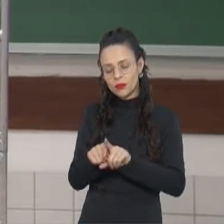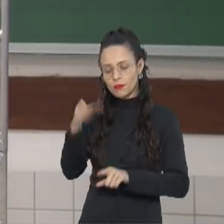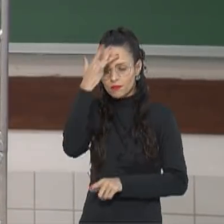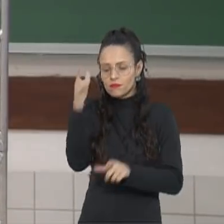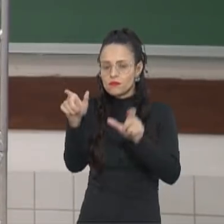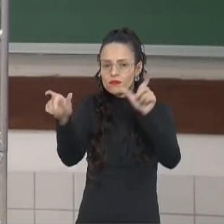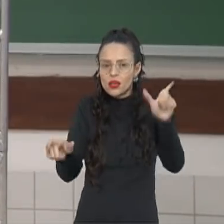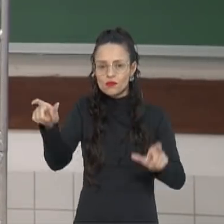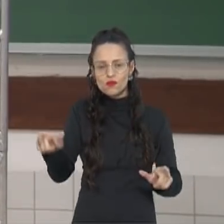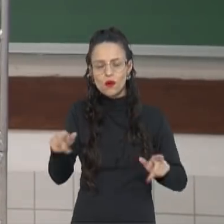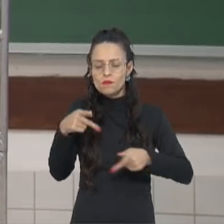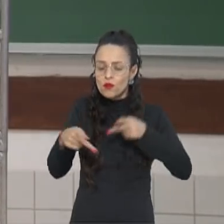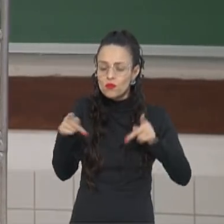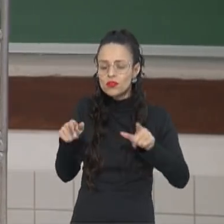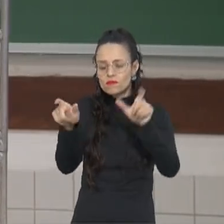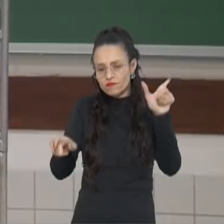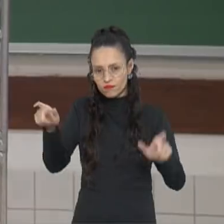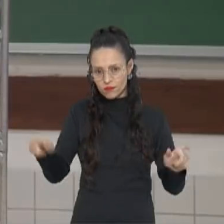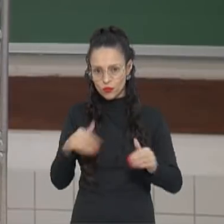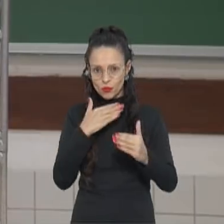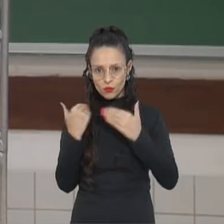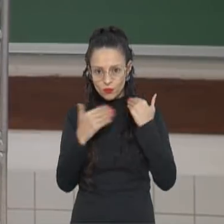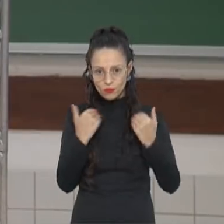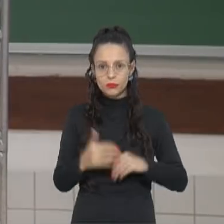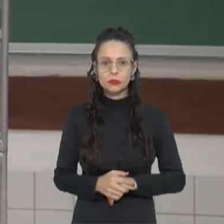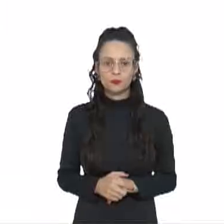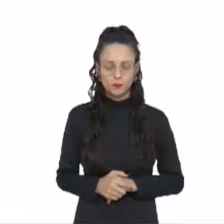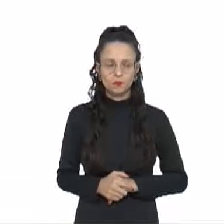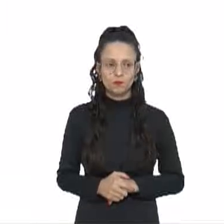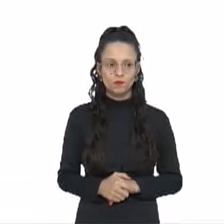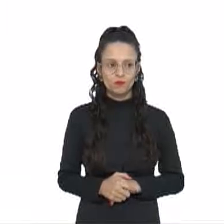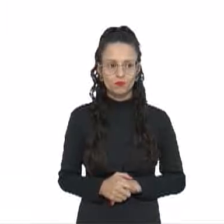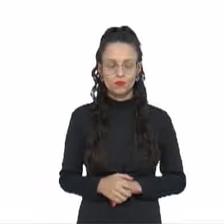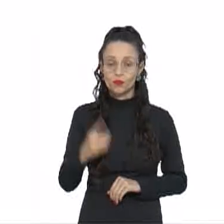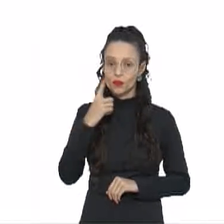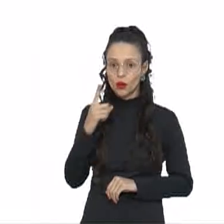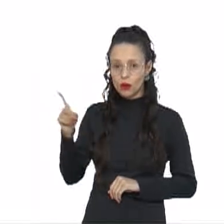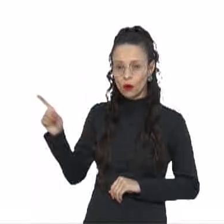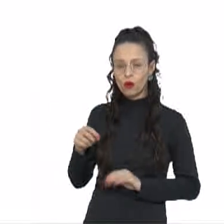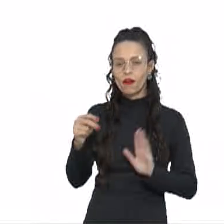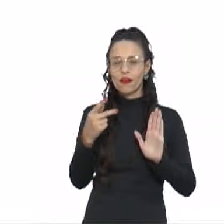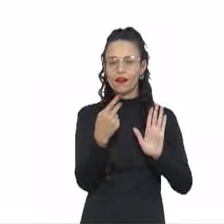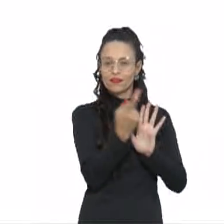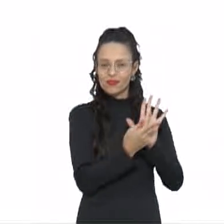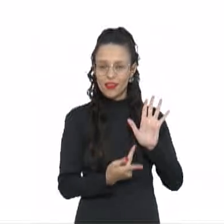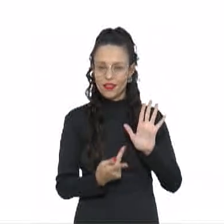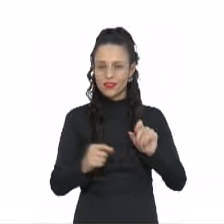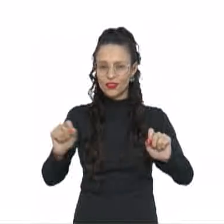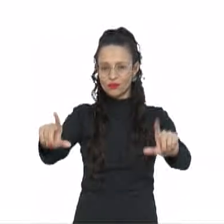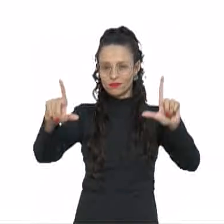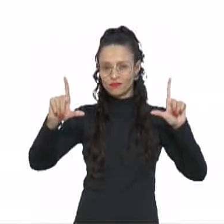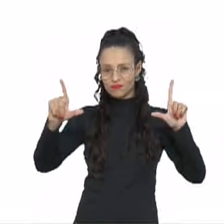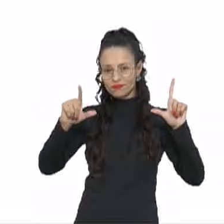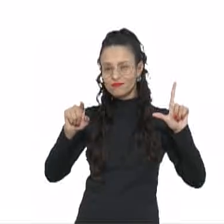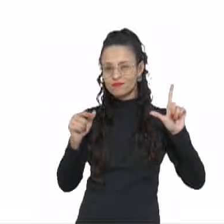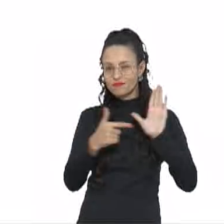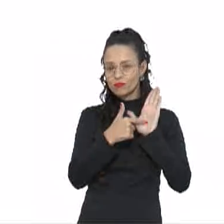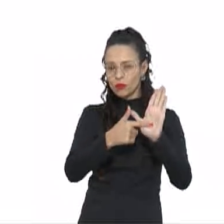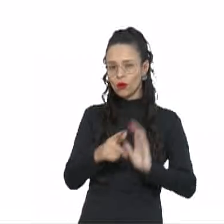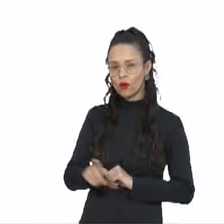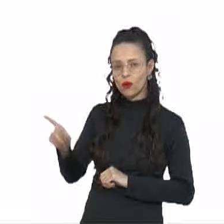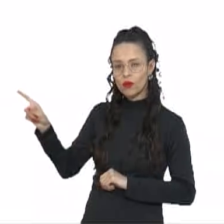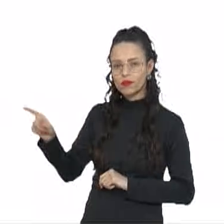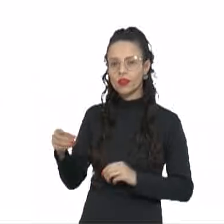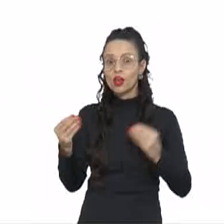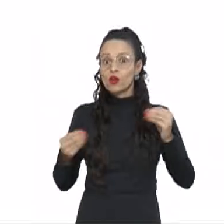foram atingidos. Aqui você tem um gráfico, um desenho, um infográfico que mostra para você a